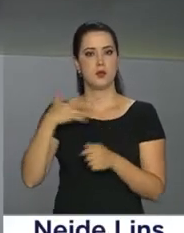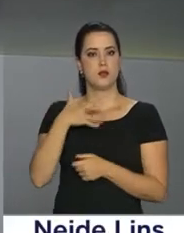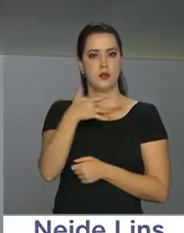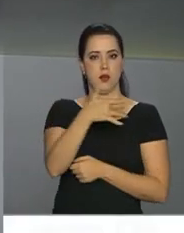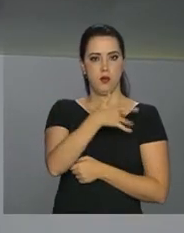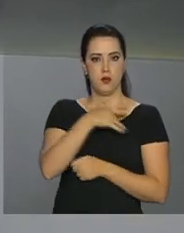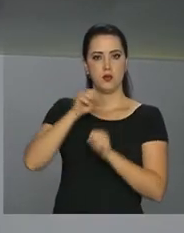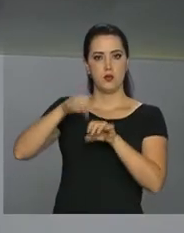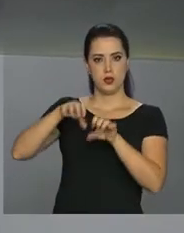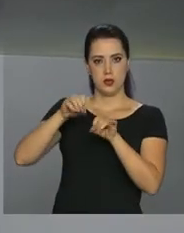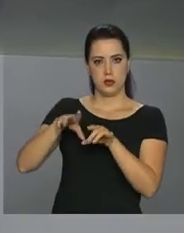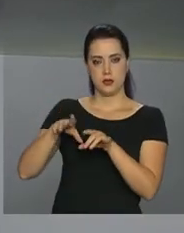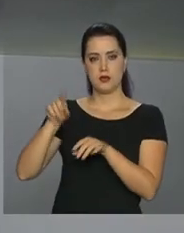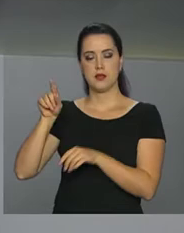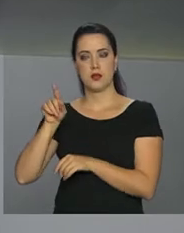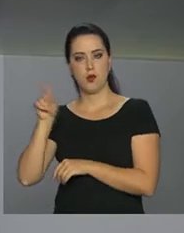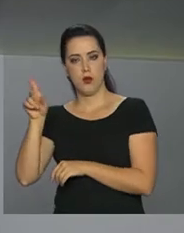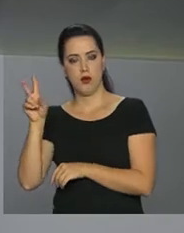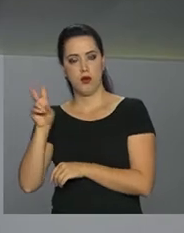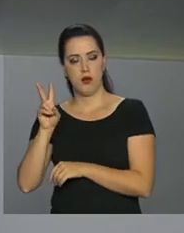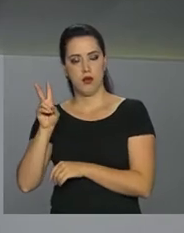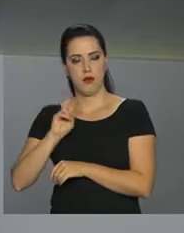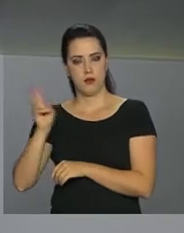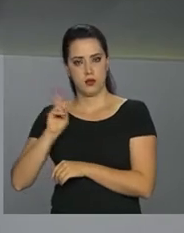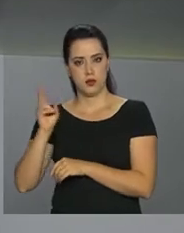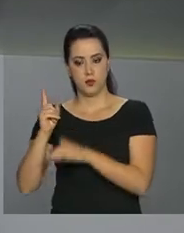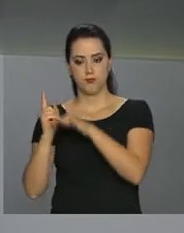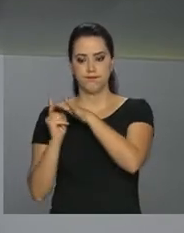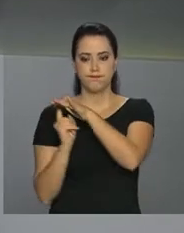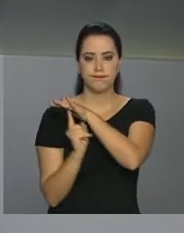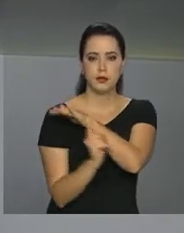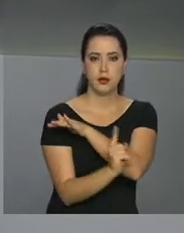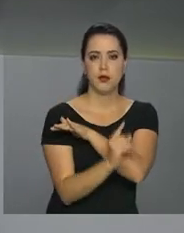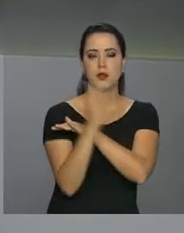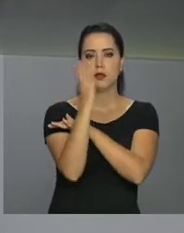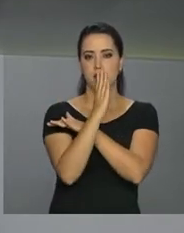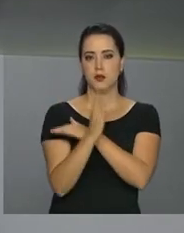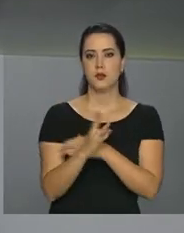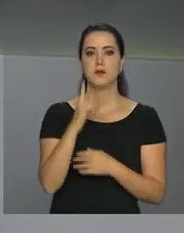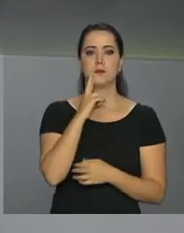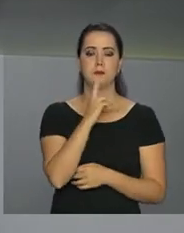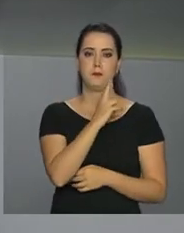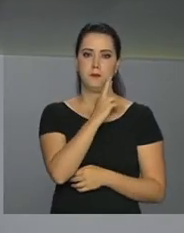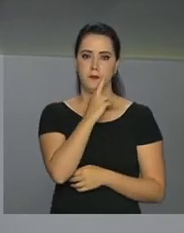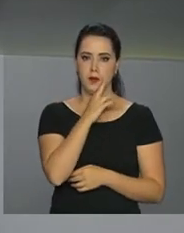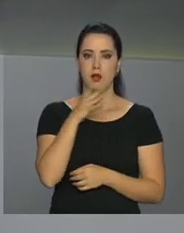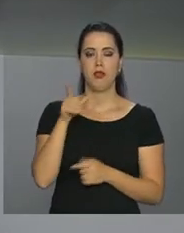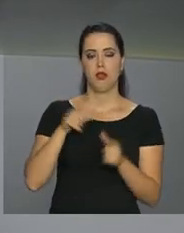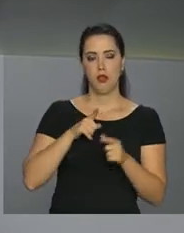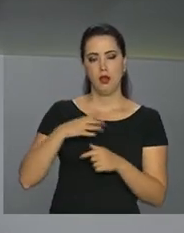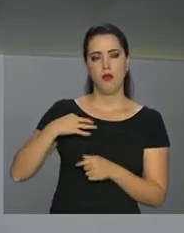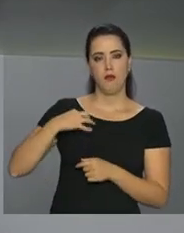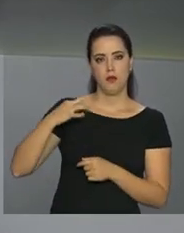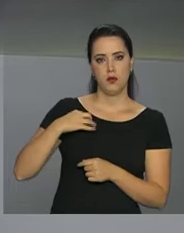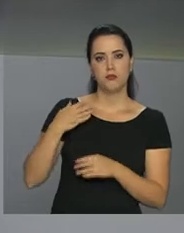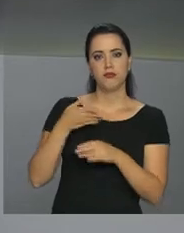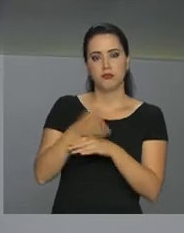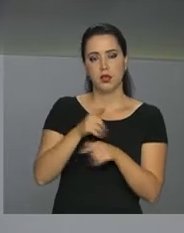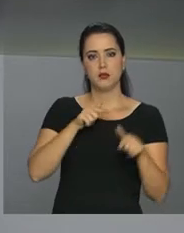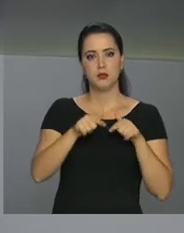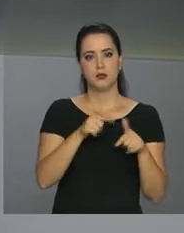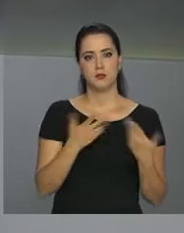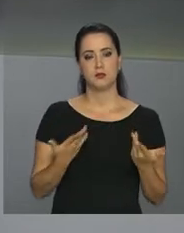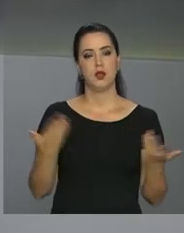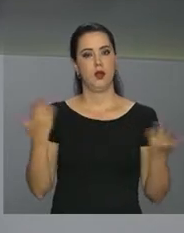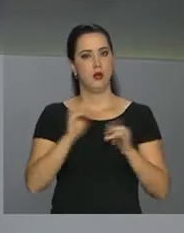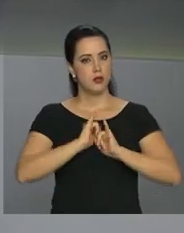para atender beleza e lanus que buscam acolhimento aqui no brasil fugindo da crise no país vizinho o presidente michel temer acabou de participar do lançamento